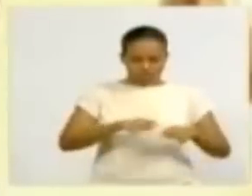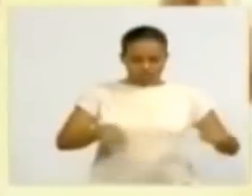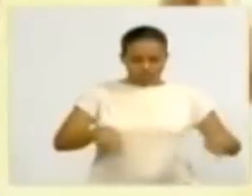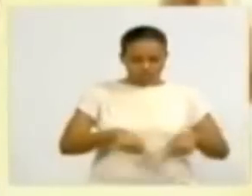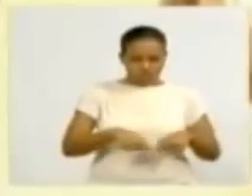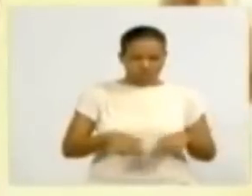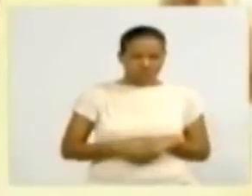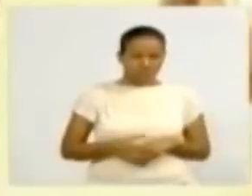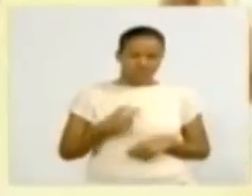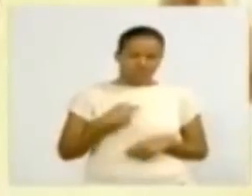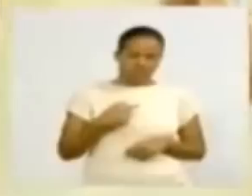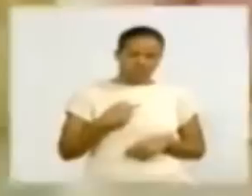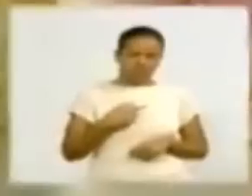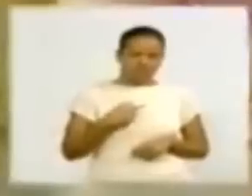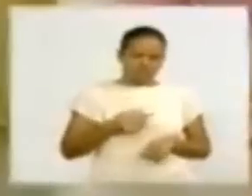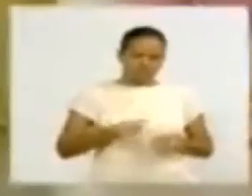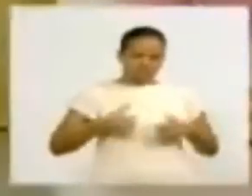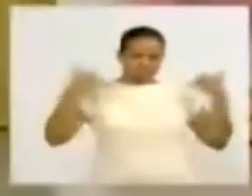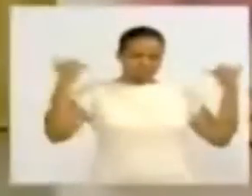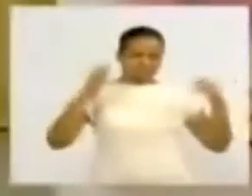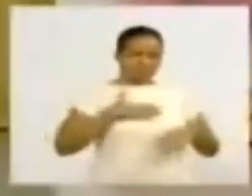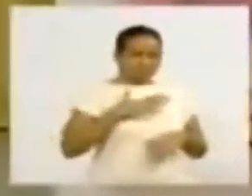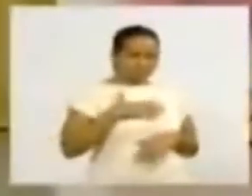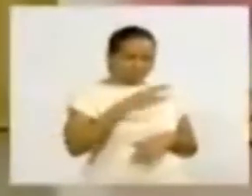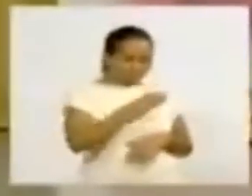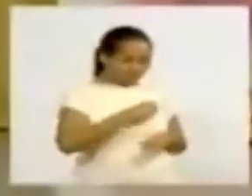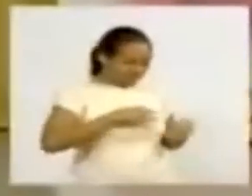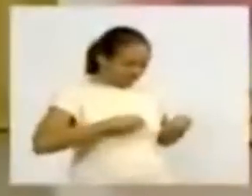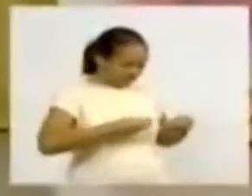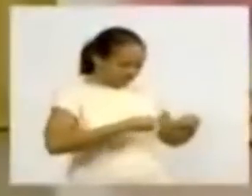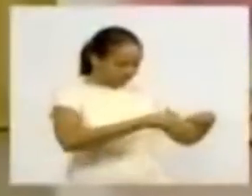E eu tenho orgulho de colocar a minha miséria sob esses pés.